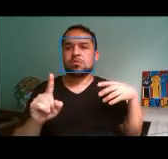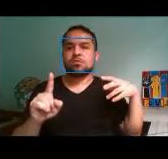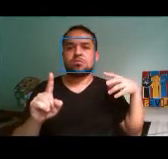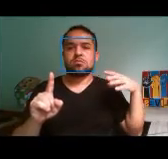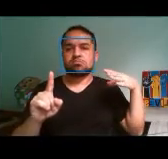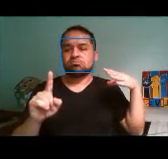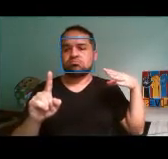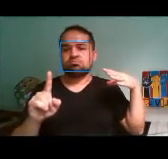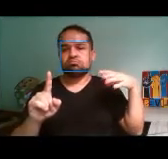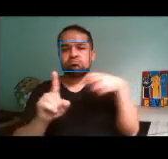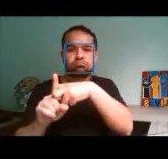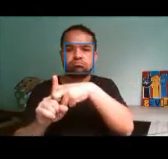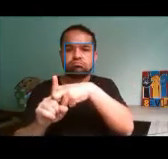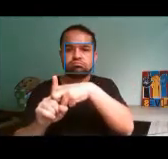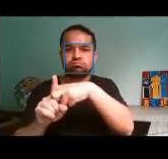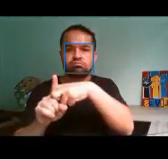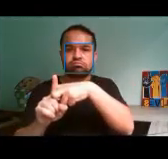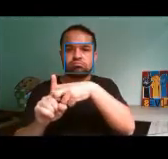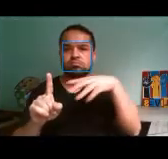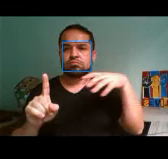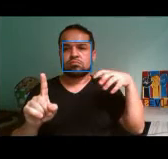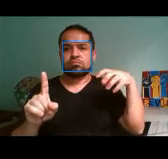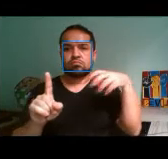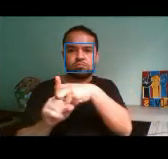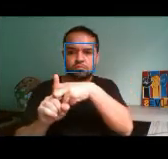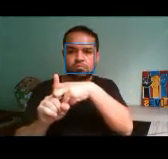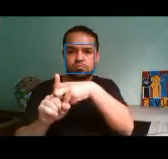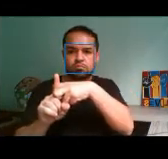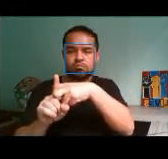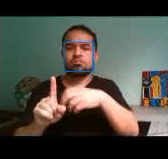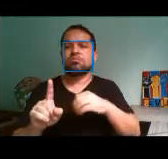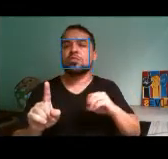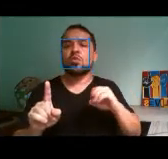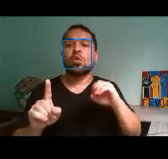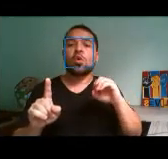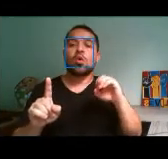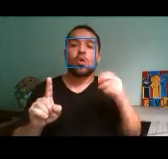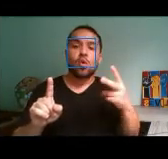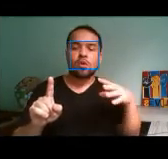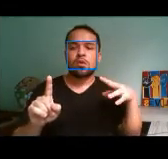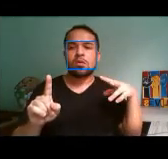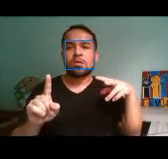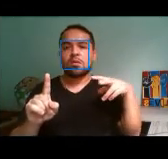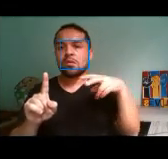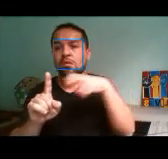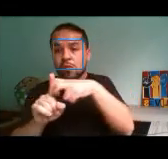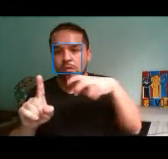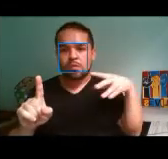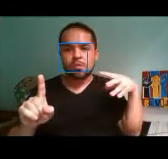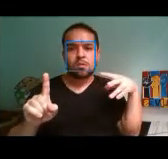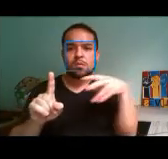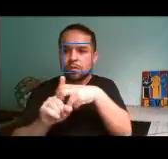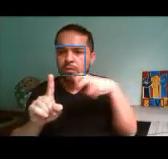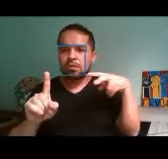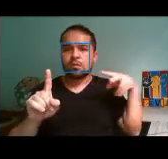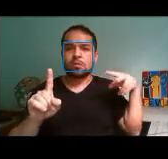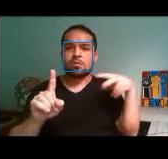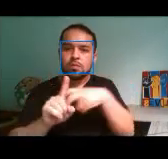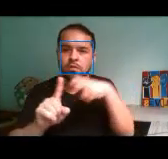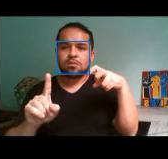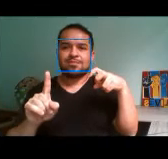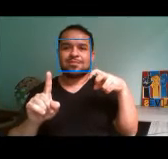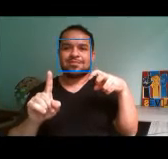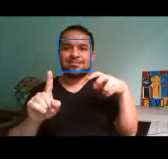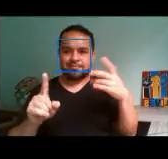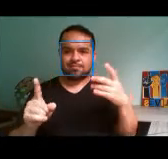Esse movimento ele é tenso, ele é rápido e para quando toca na outra mão, ou ele freia